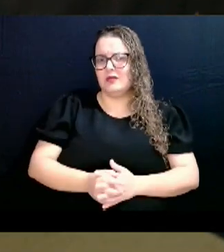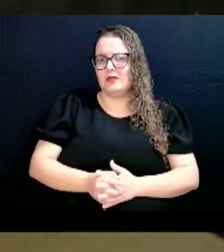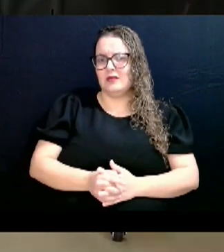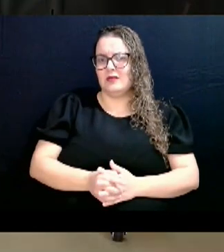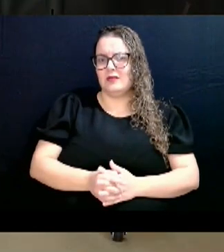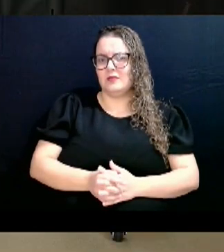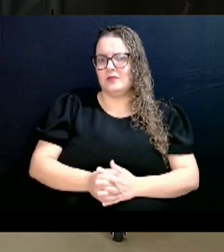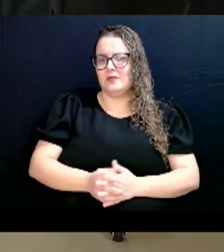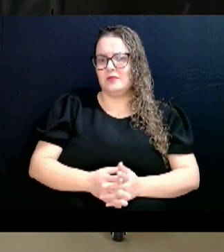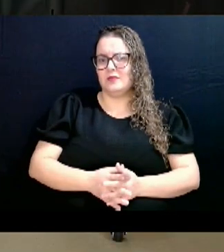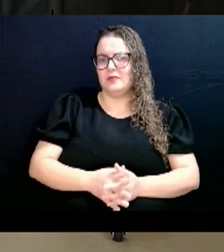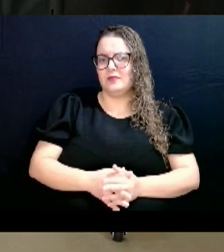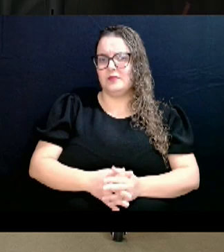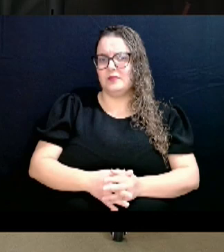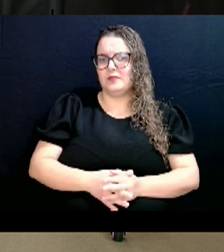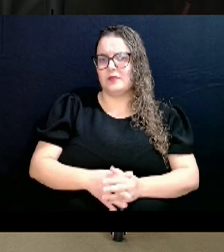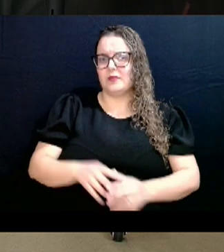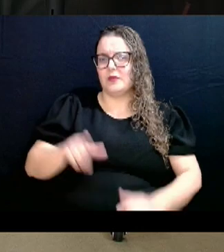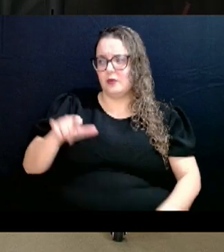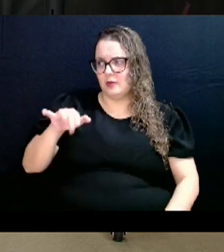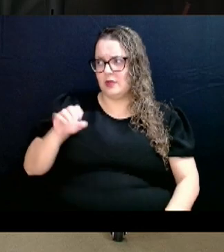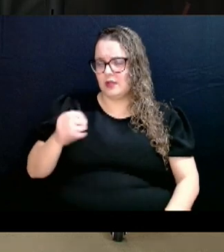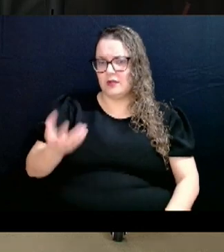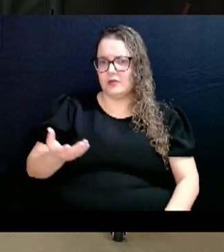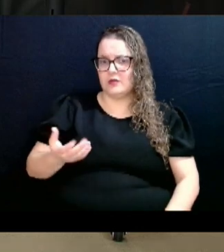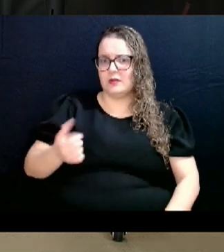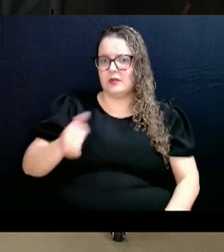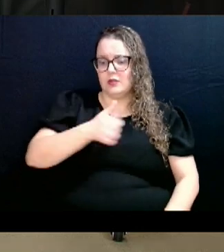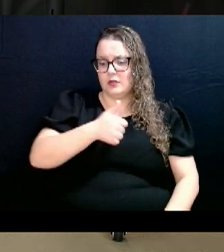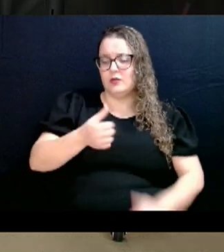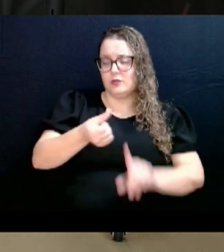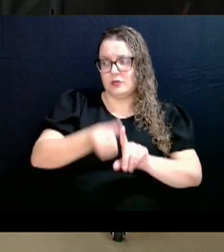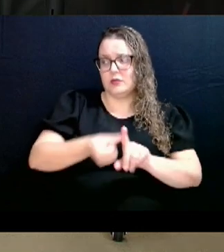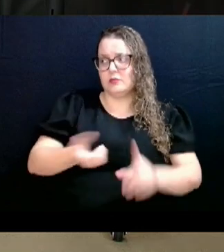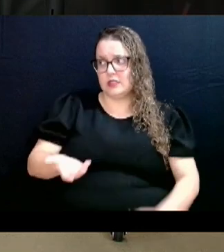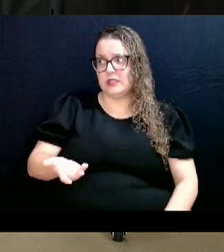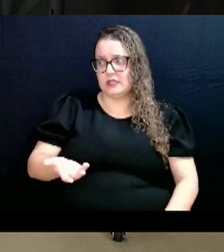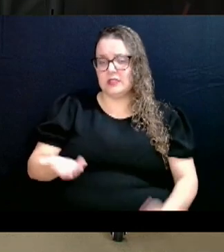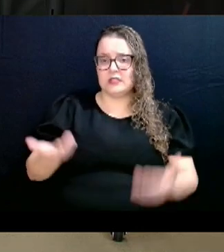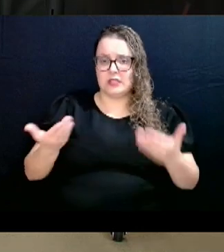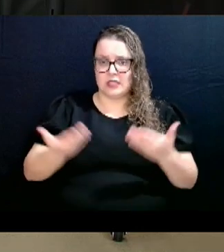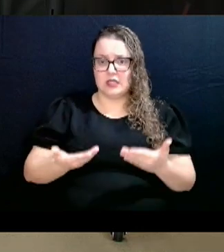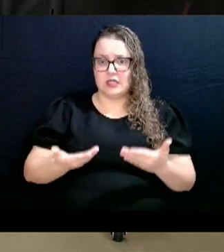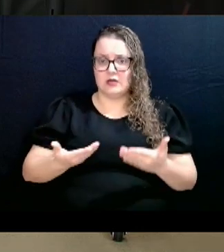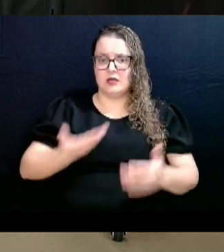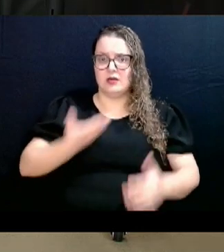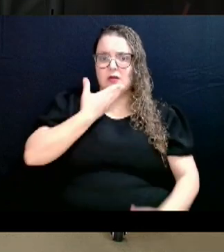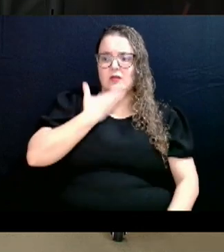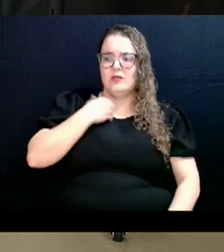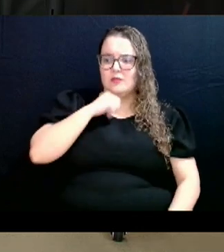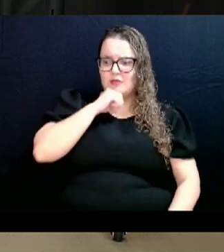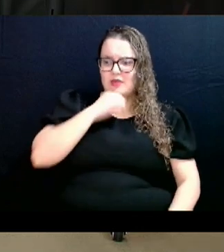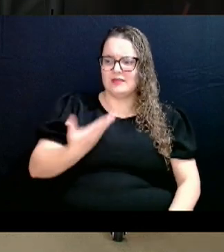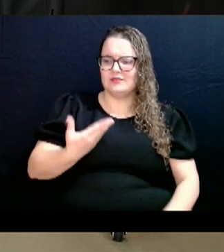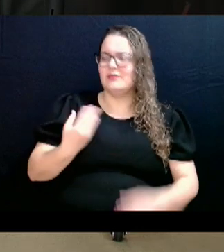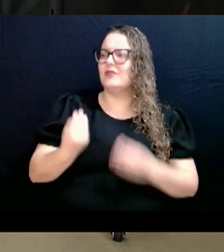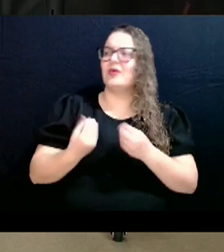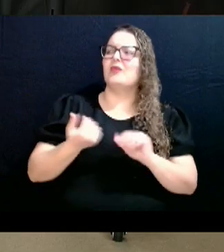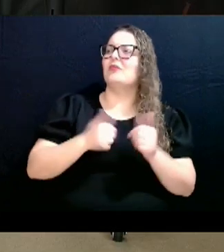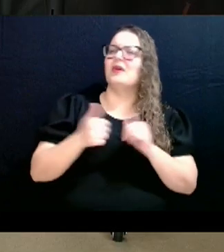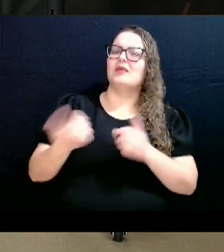no caso do Léo, desde os 11 meses, né? E aí agora com o pai, como que você avalia que está a mente